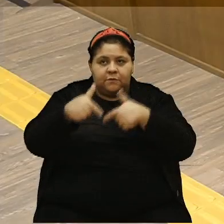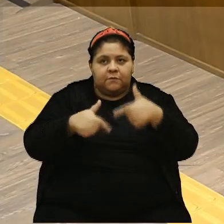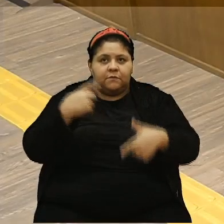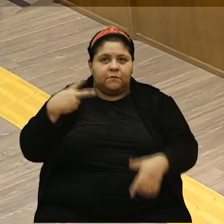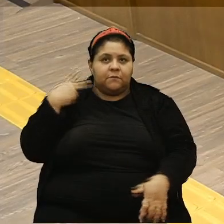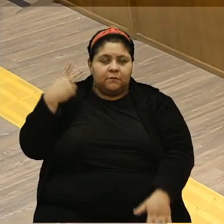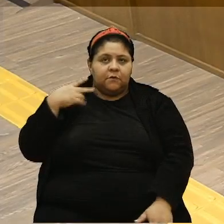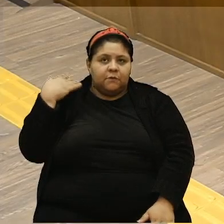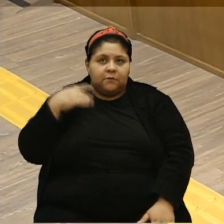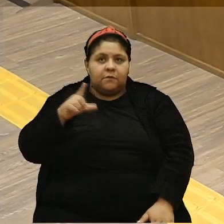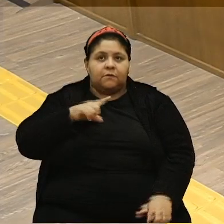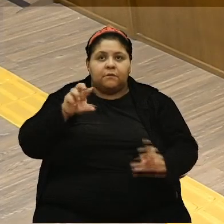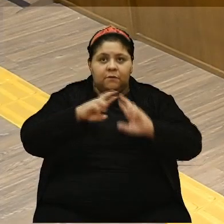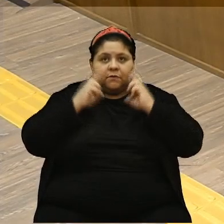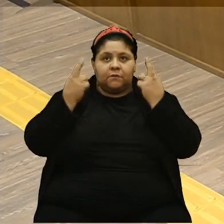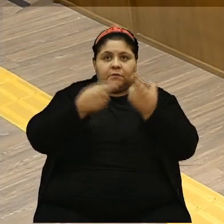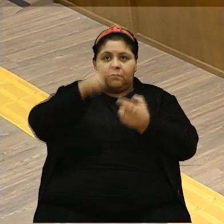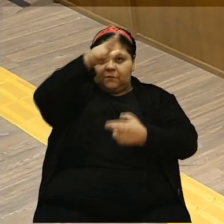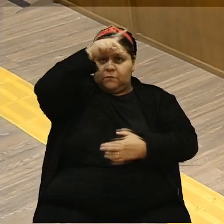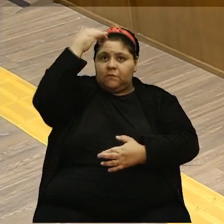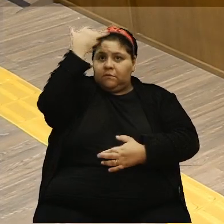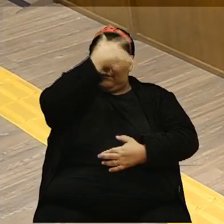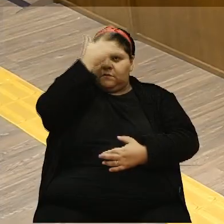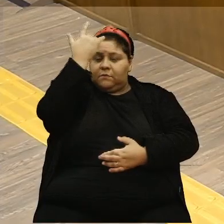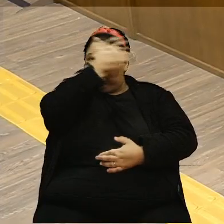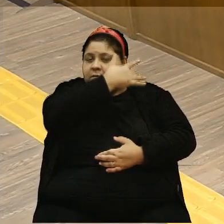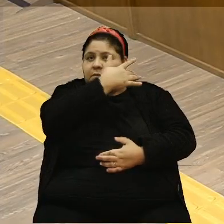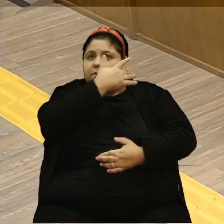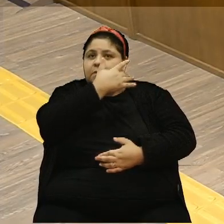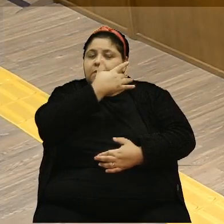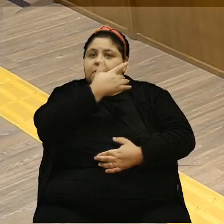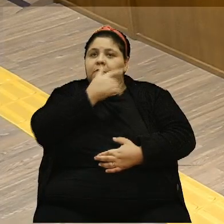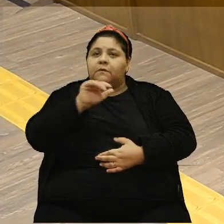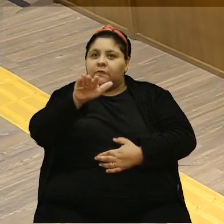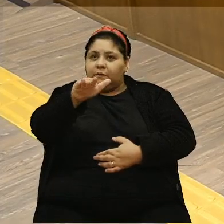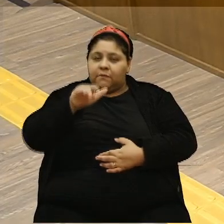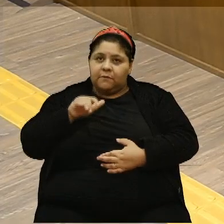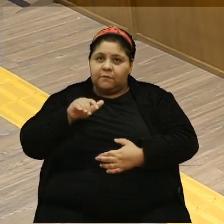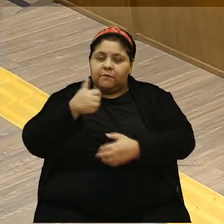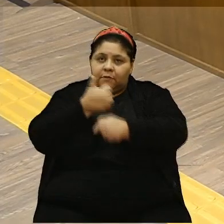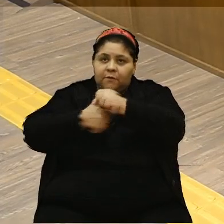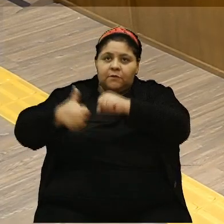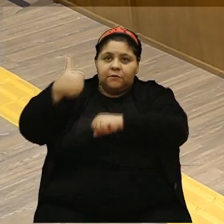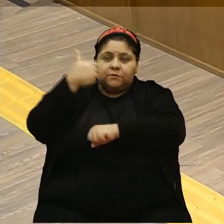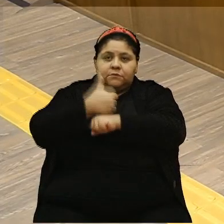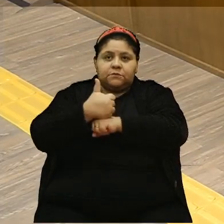Andressa Marques, que tem uma reunião com o prefeito Adiló, e nomeando a DOC como secretária vereadora Daiane Mello.